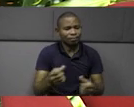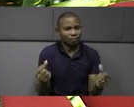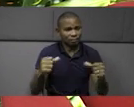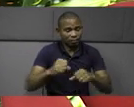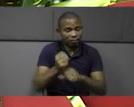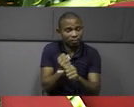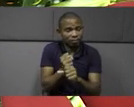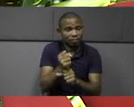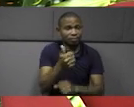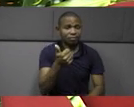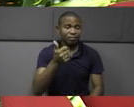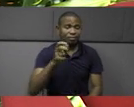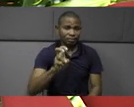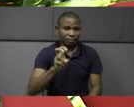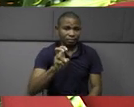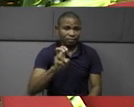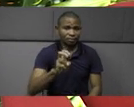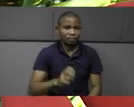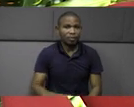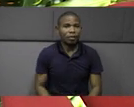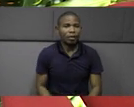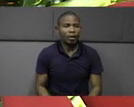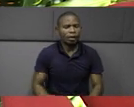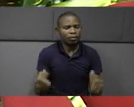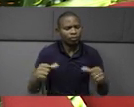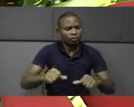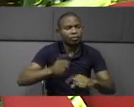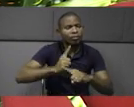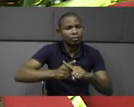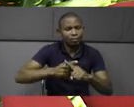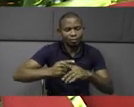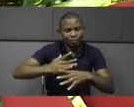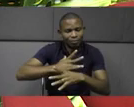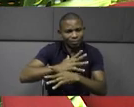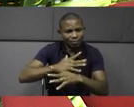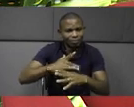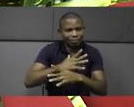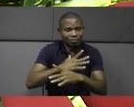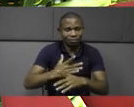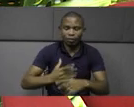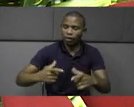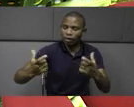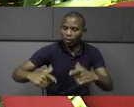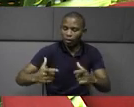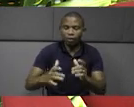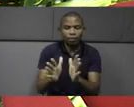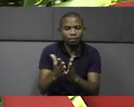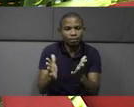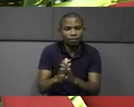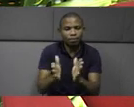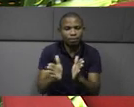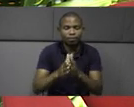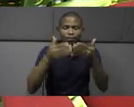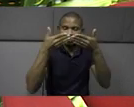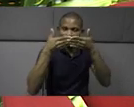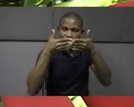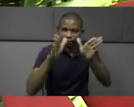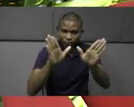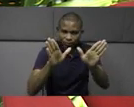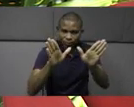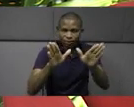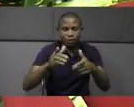a gente falou muito da pobreza do lugar dos pobres numa perspectiva de solução de problemas não necessariamente